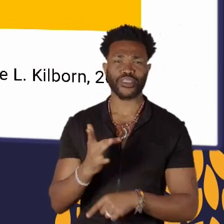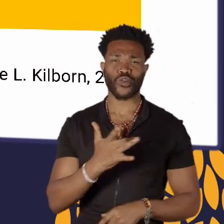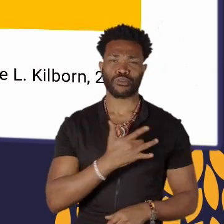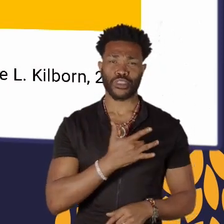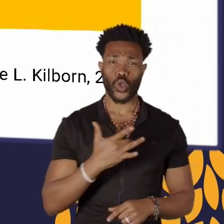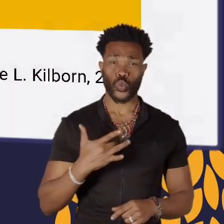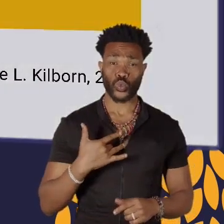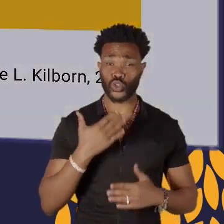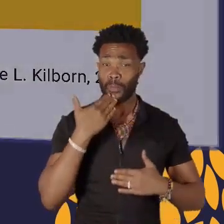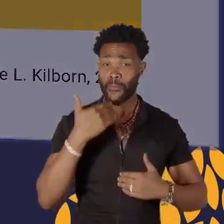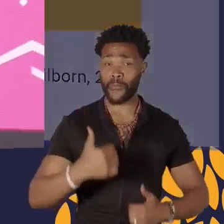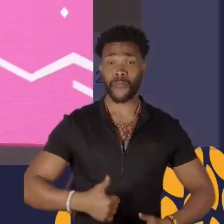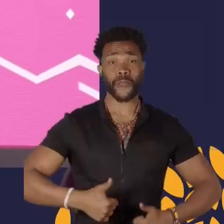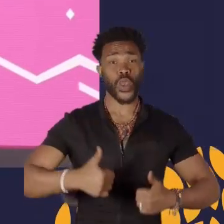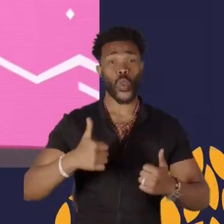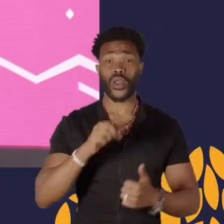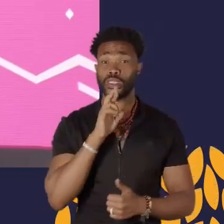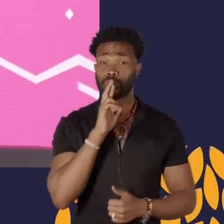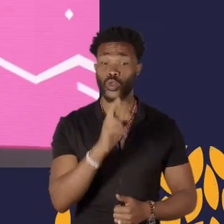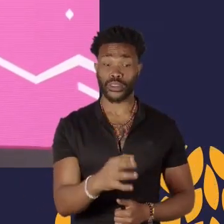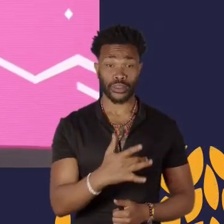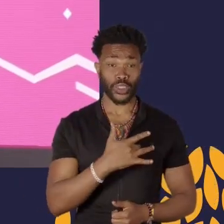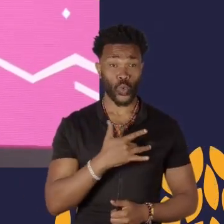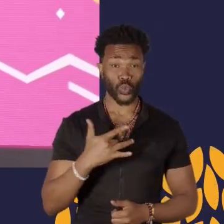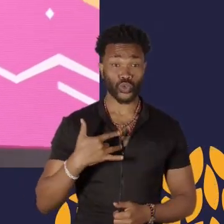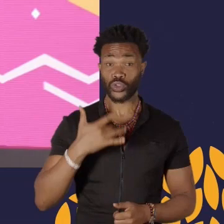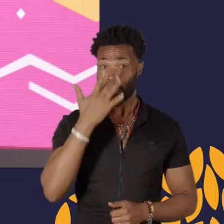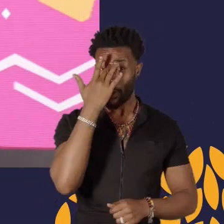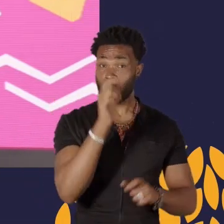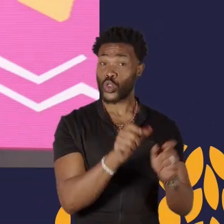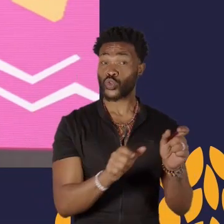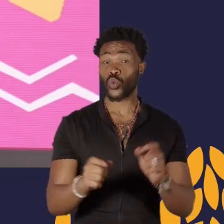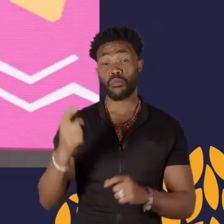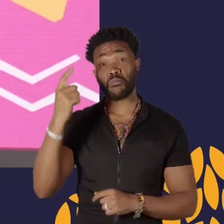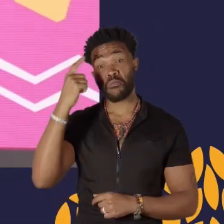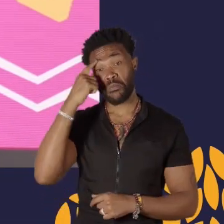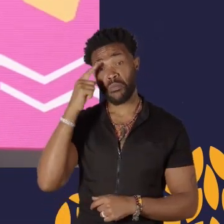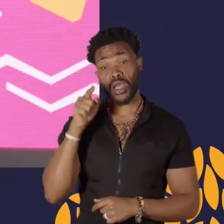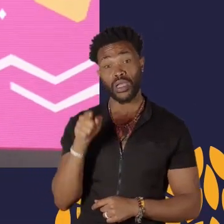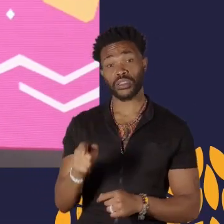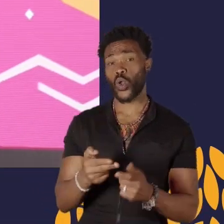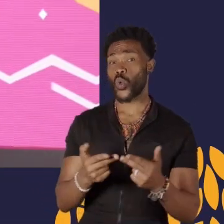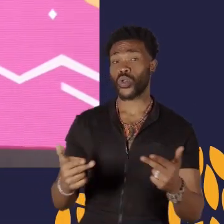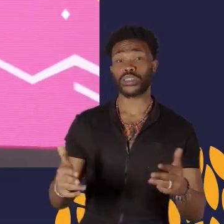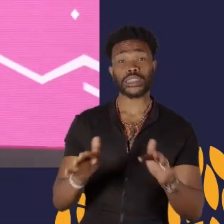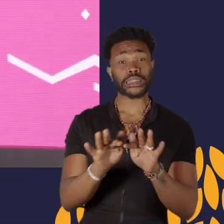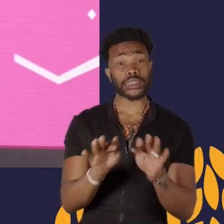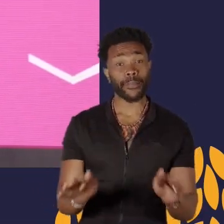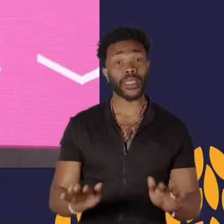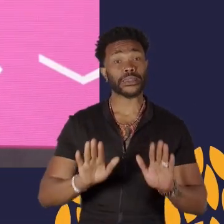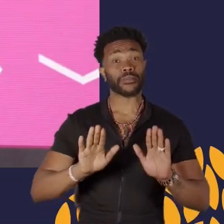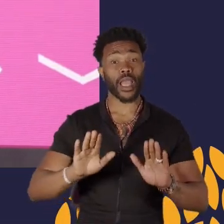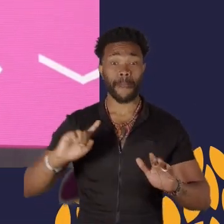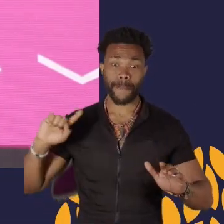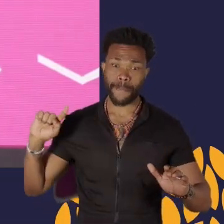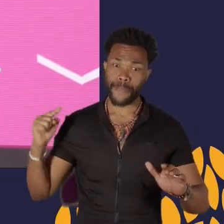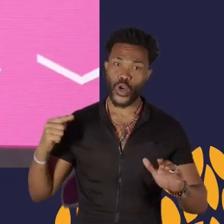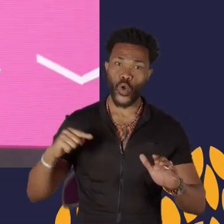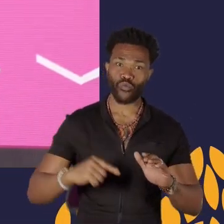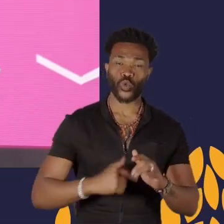ou a melhor resposta de saúde das pessoas, a gente pensa numa coisa bastante simples, porém complexa